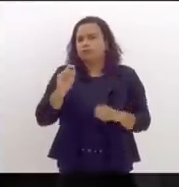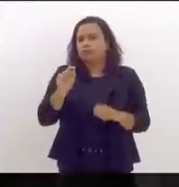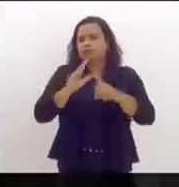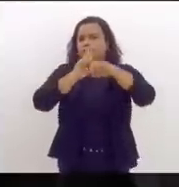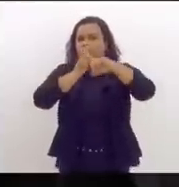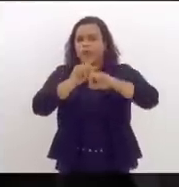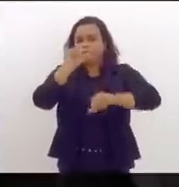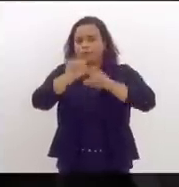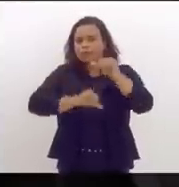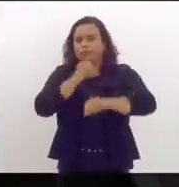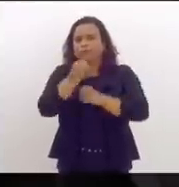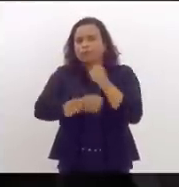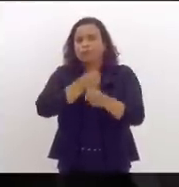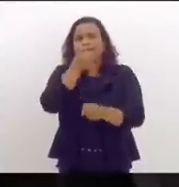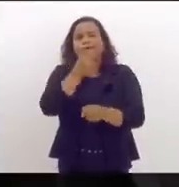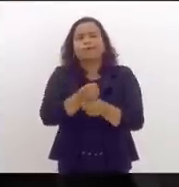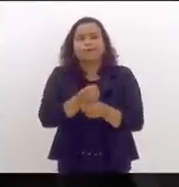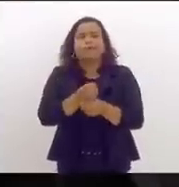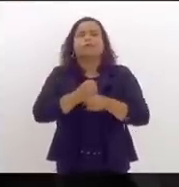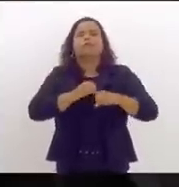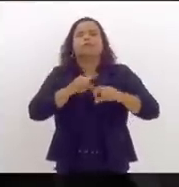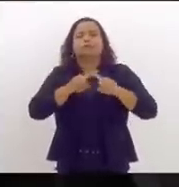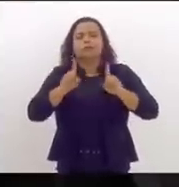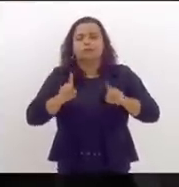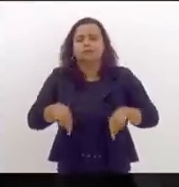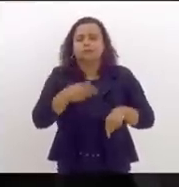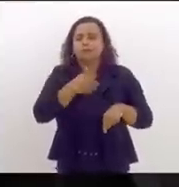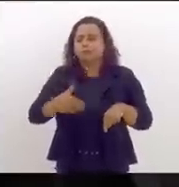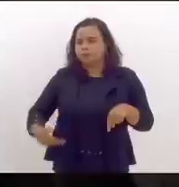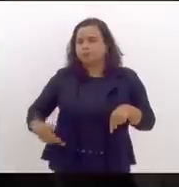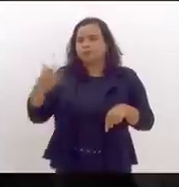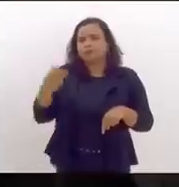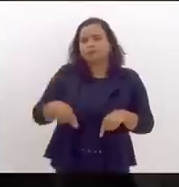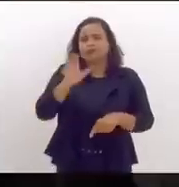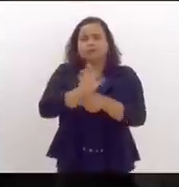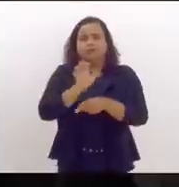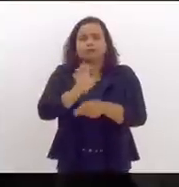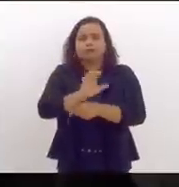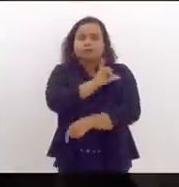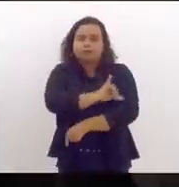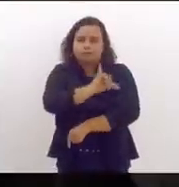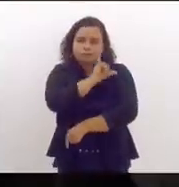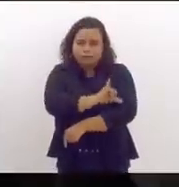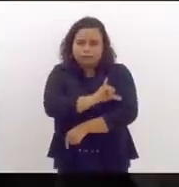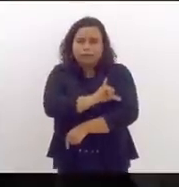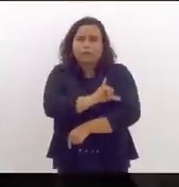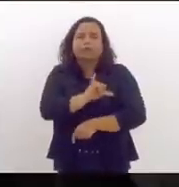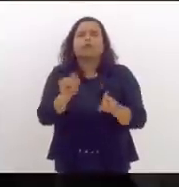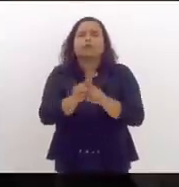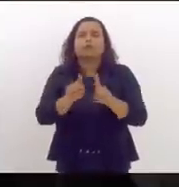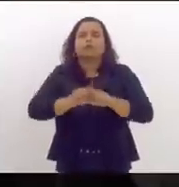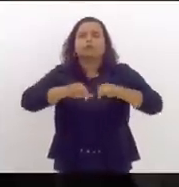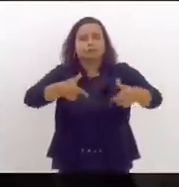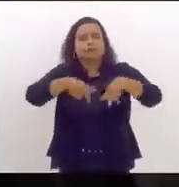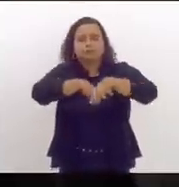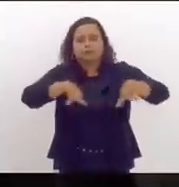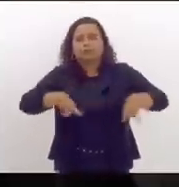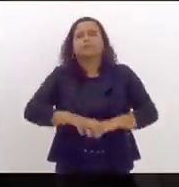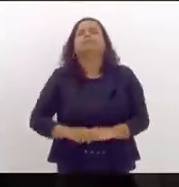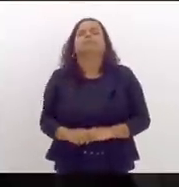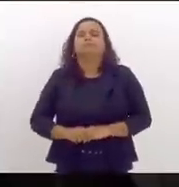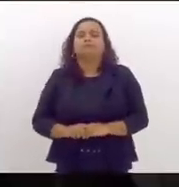recomposição anual dos Servidores Públicos do Estado do Rio de Janeiro e da outras